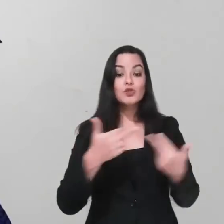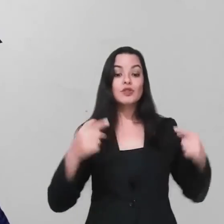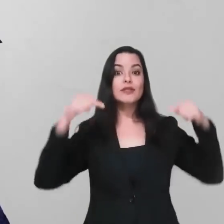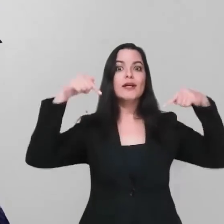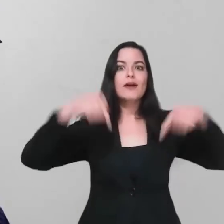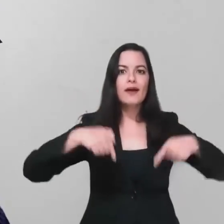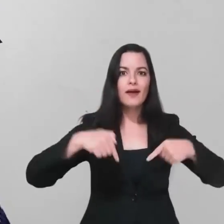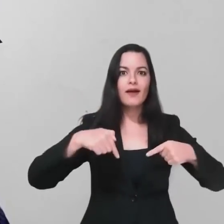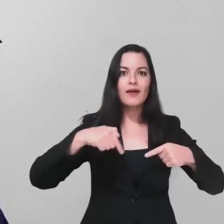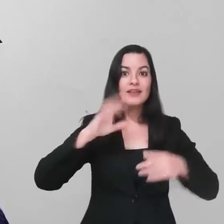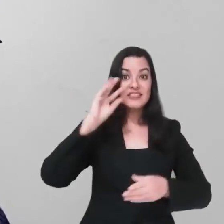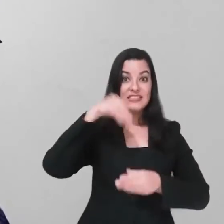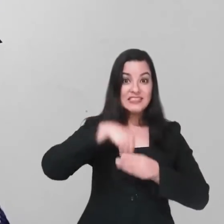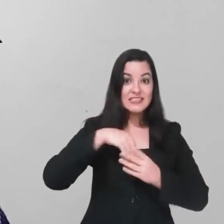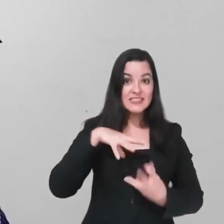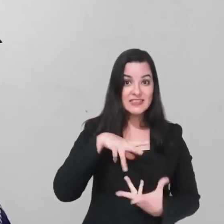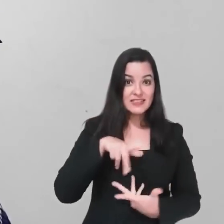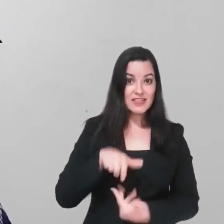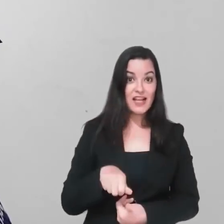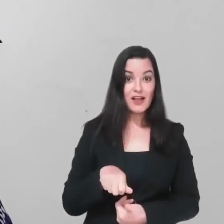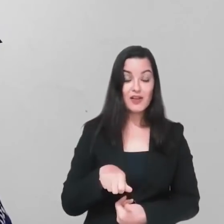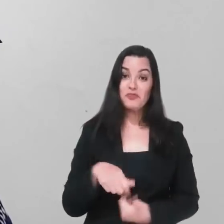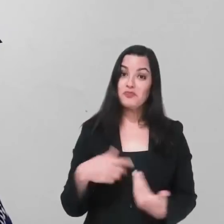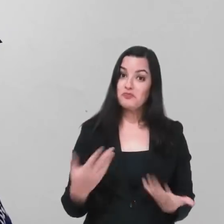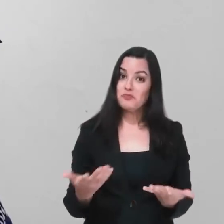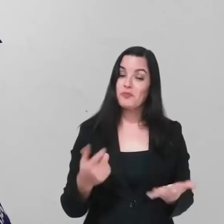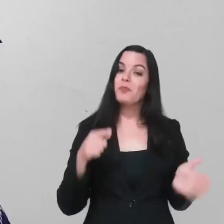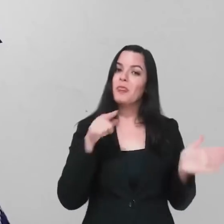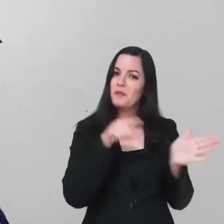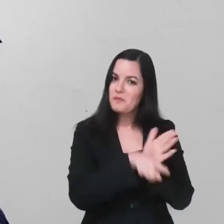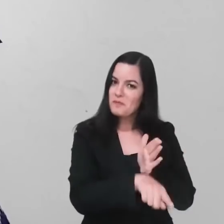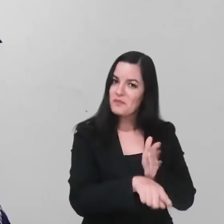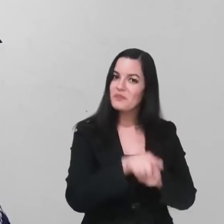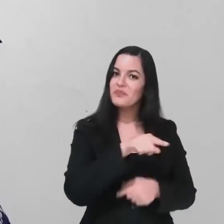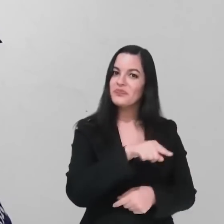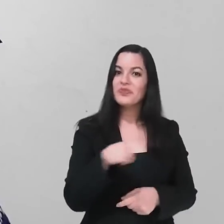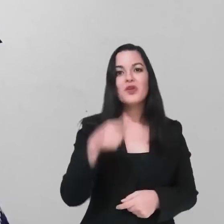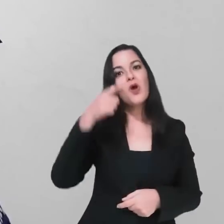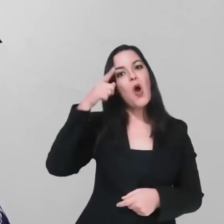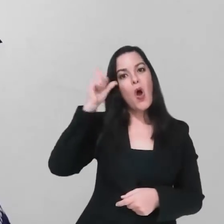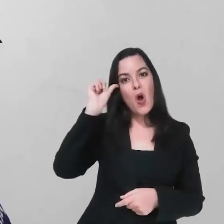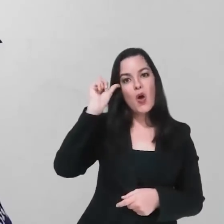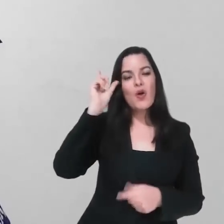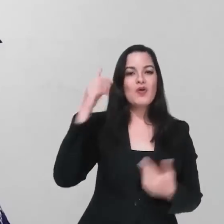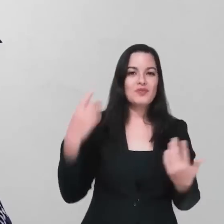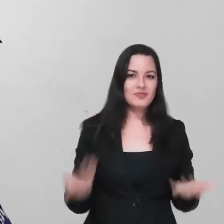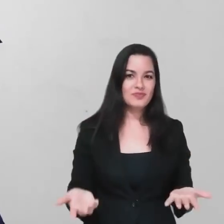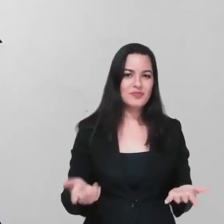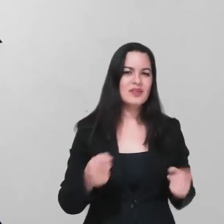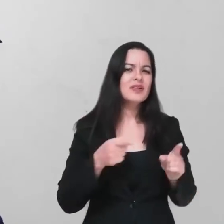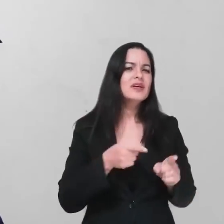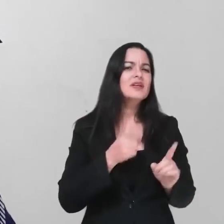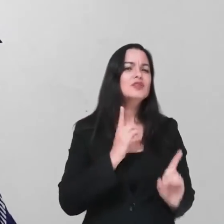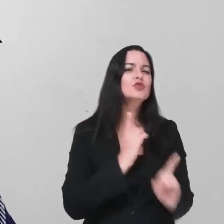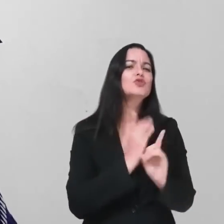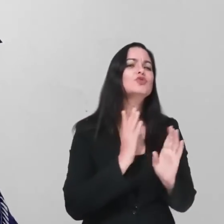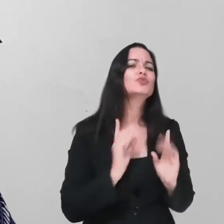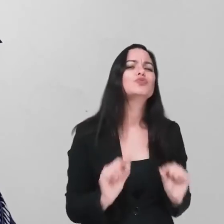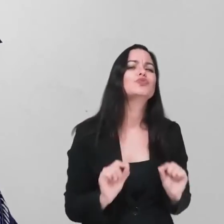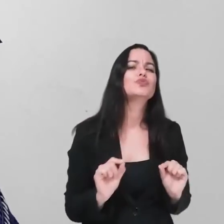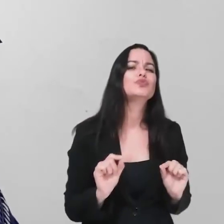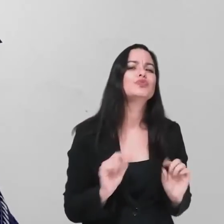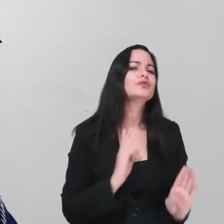Esse foi o desafio que eu deixei para você no final do nosso encontro de ontem. O que você descobriu?